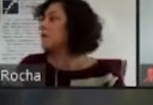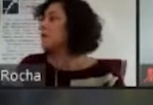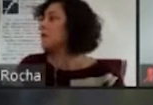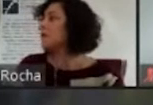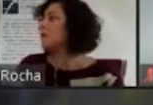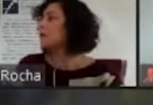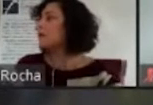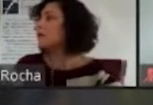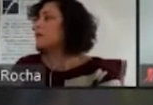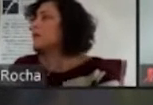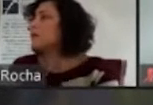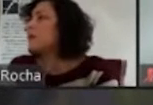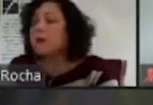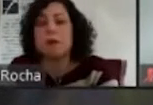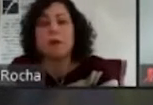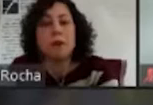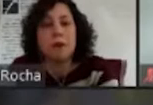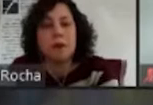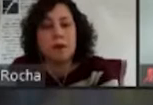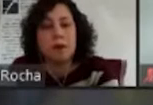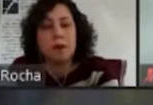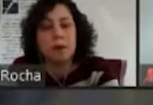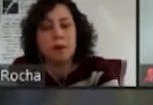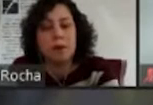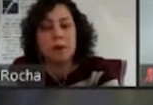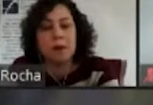de fornecimento do gás natural.